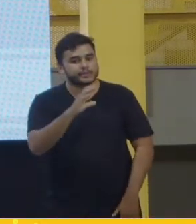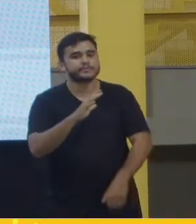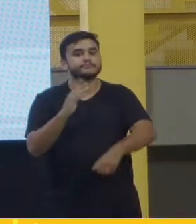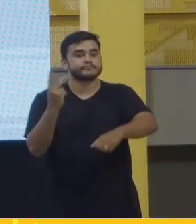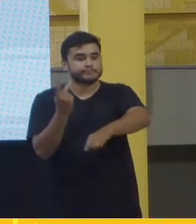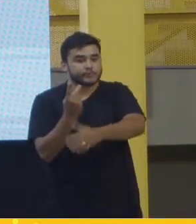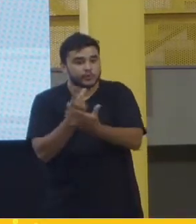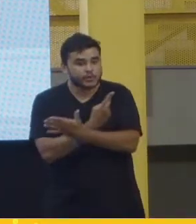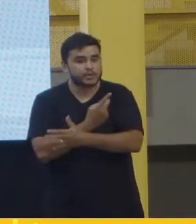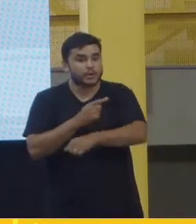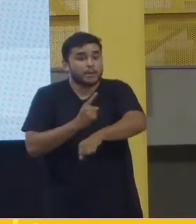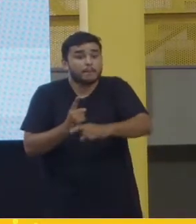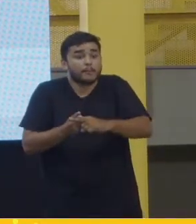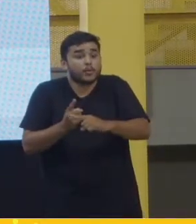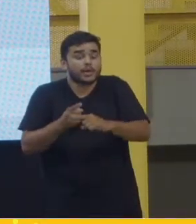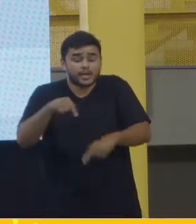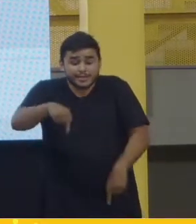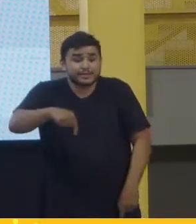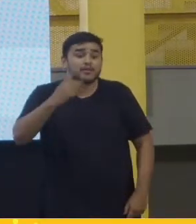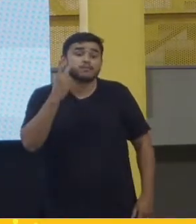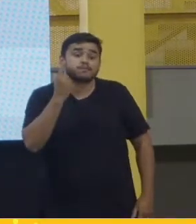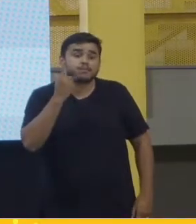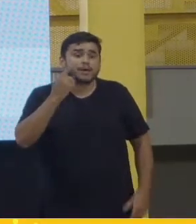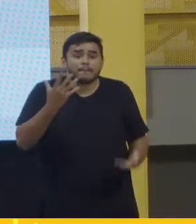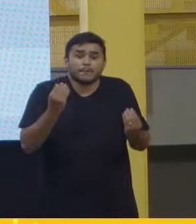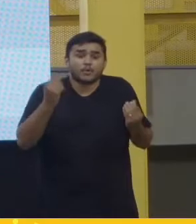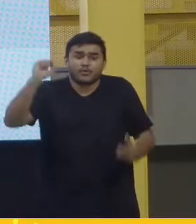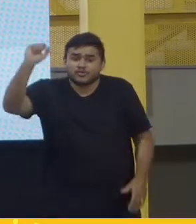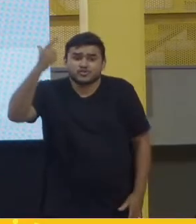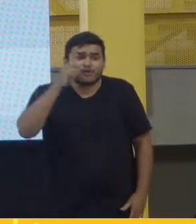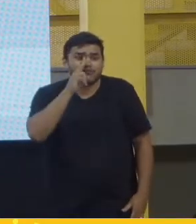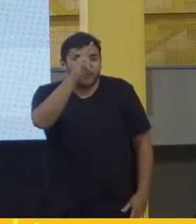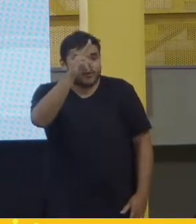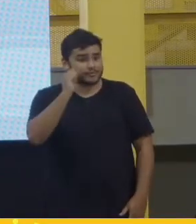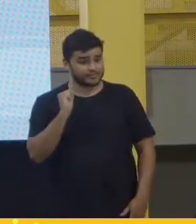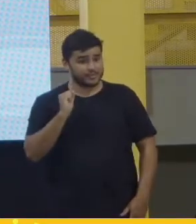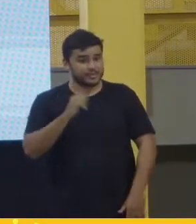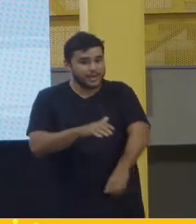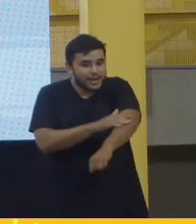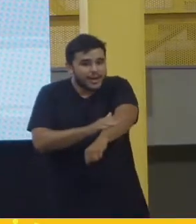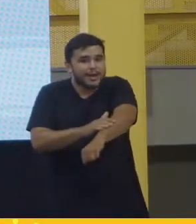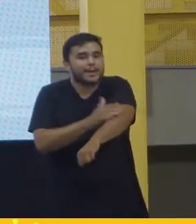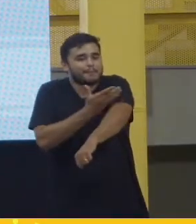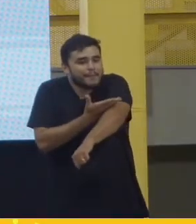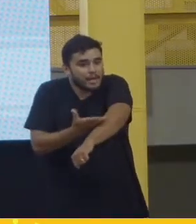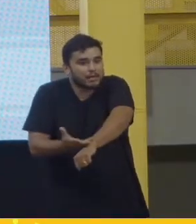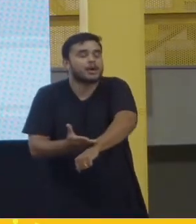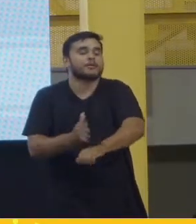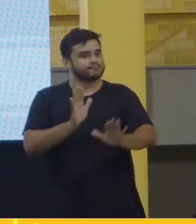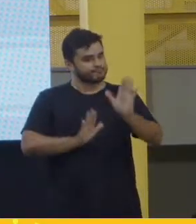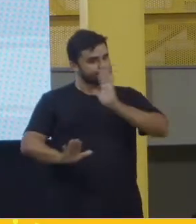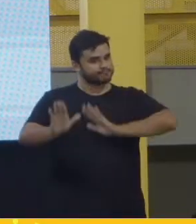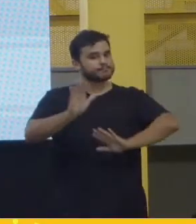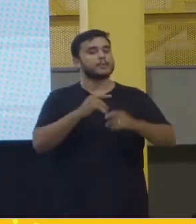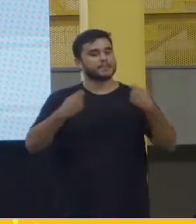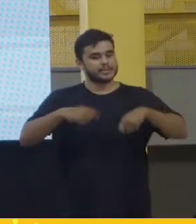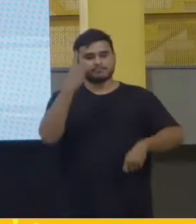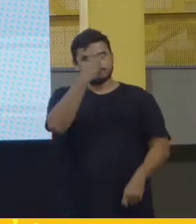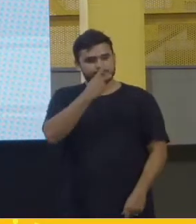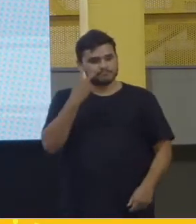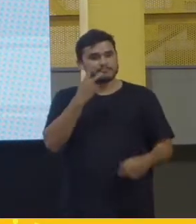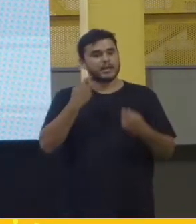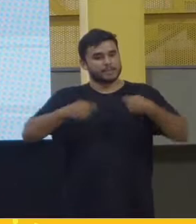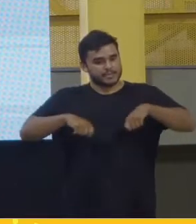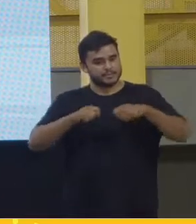botar para viver na caverna, né? Mas vamos lá. Agora, as impressoras. Vocês já viram que quando você vai